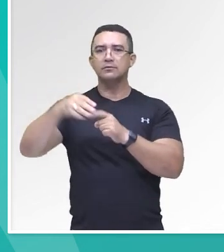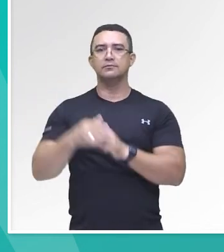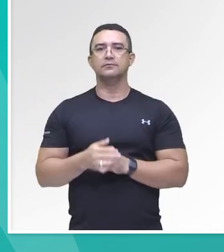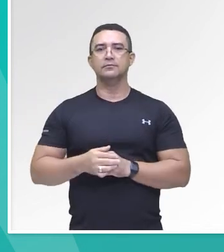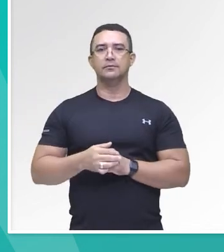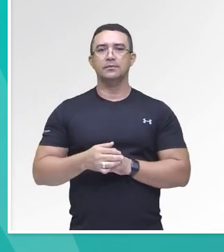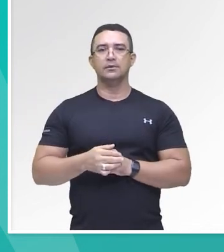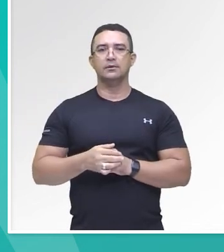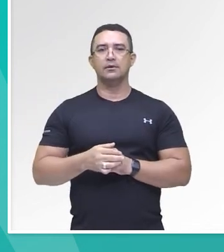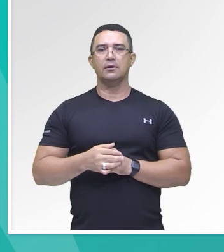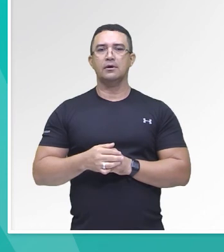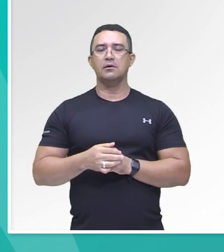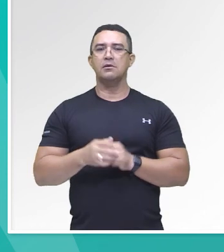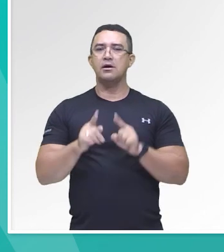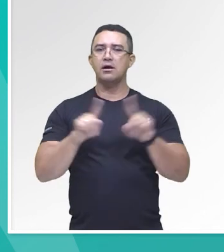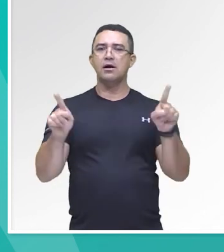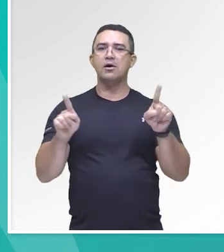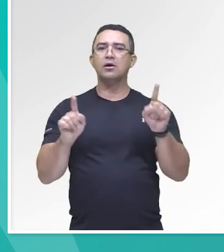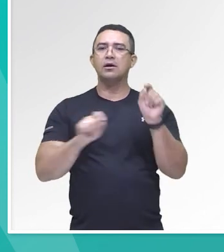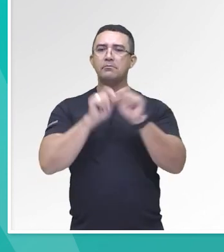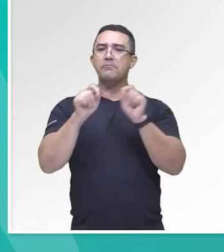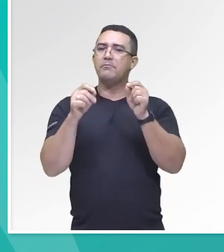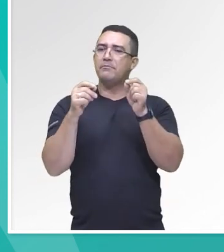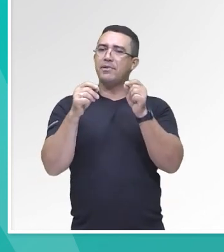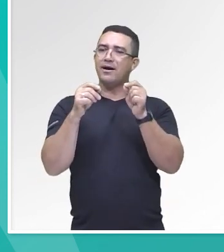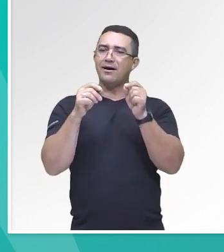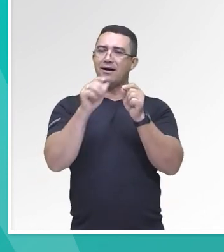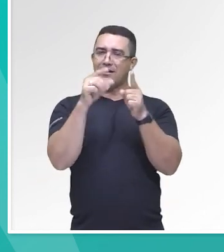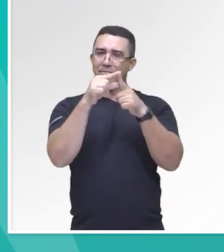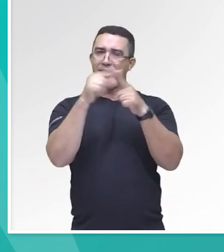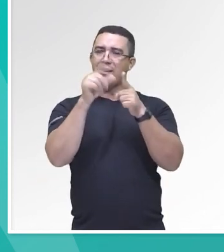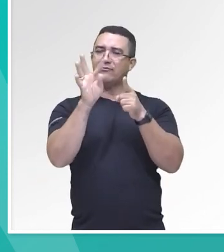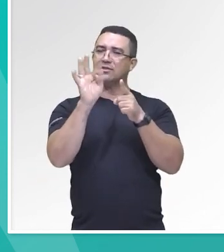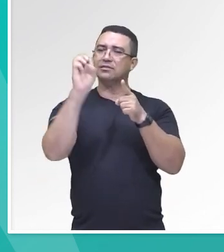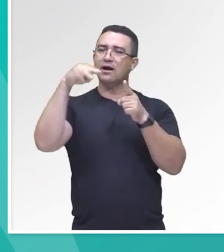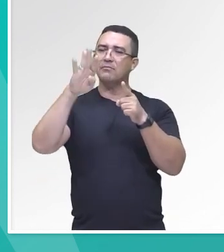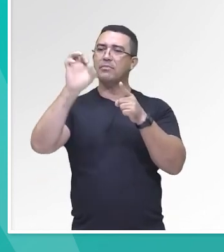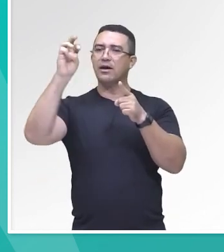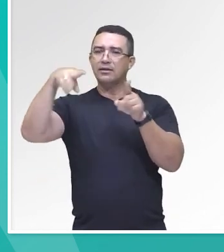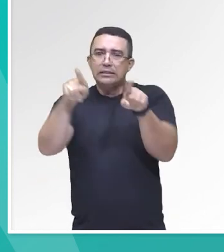também sozinha foi capaz de substituir a seguinte ideia: